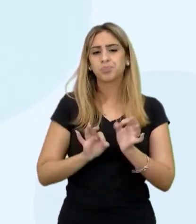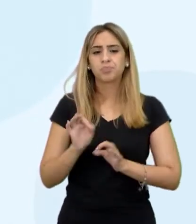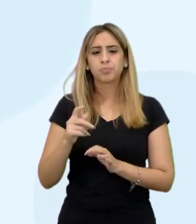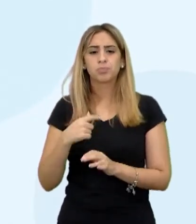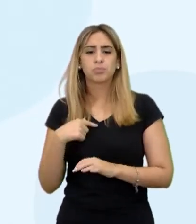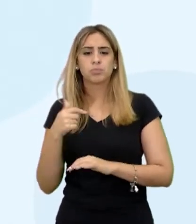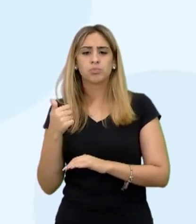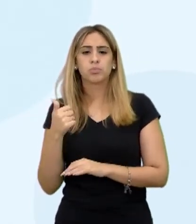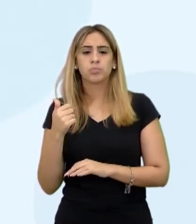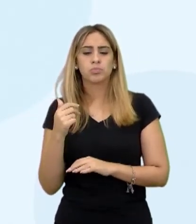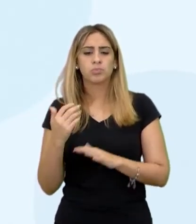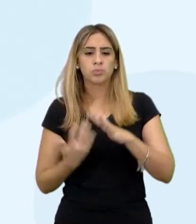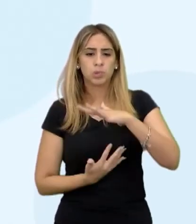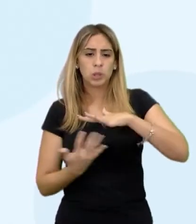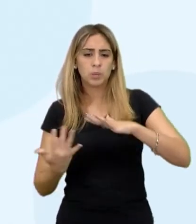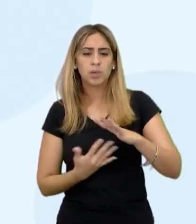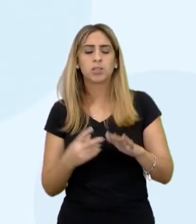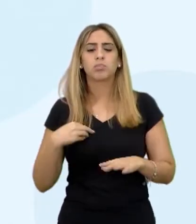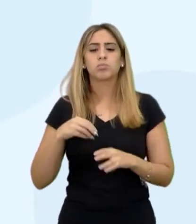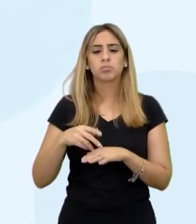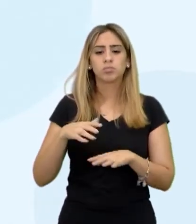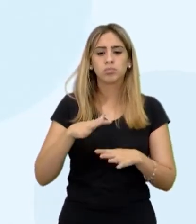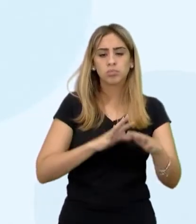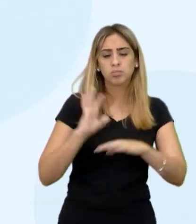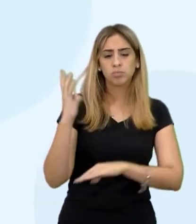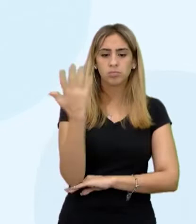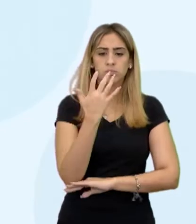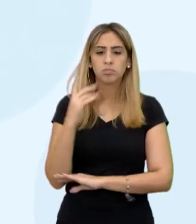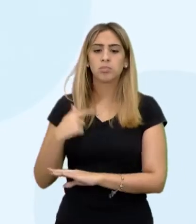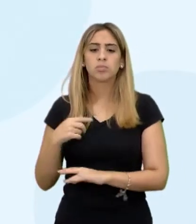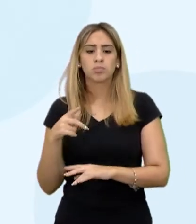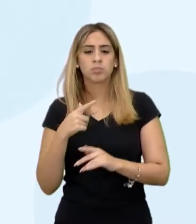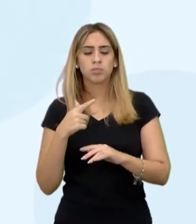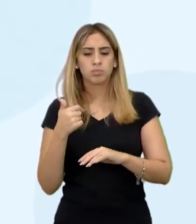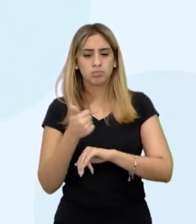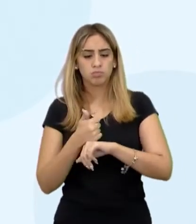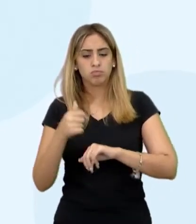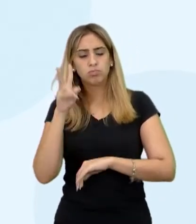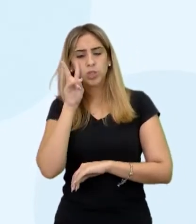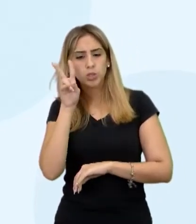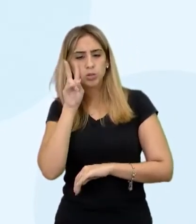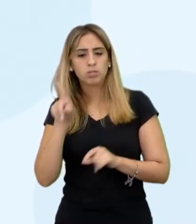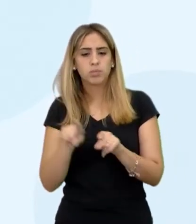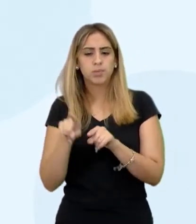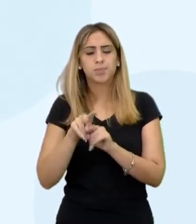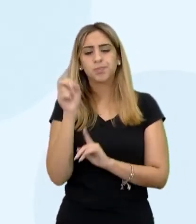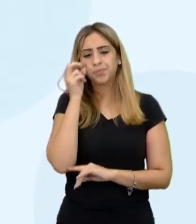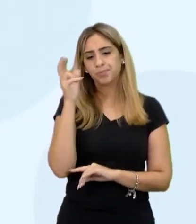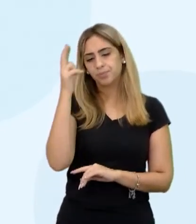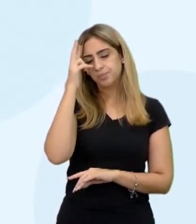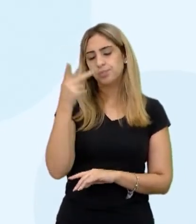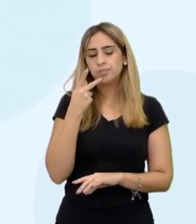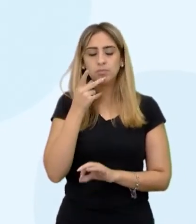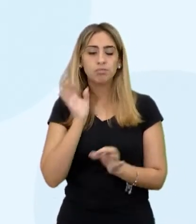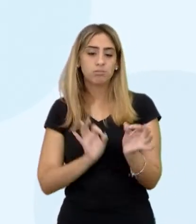urbano, meio ambiente, patrimônio histórico e cultural, né? E por falar aí em planejamento urbano, a